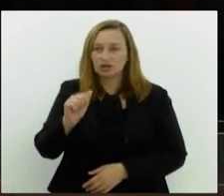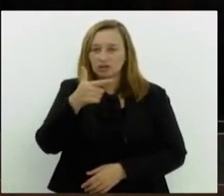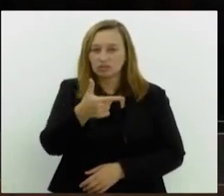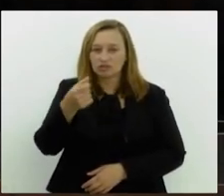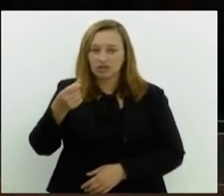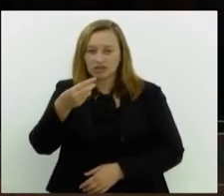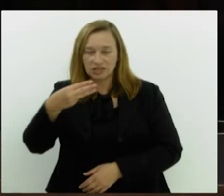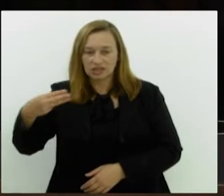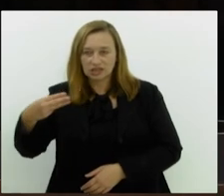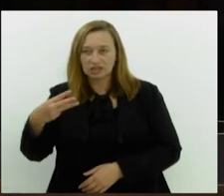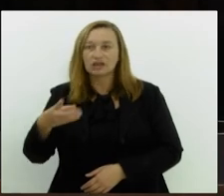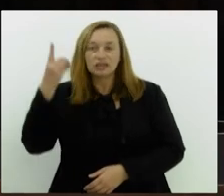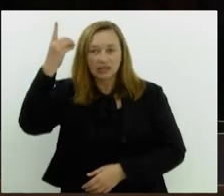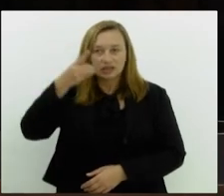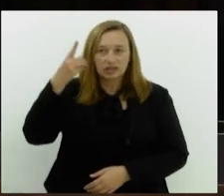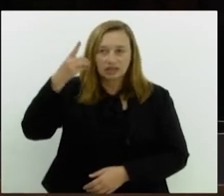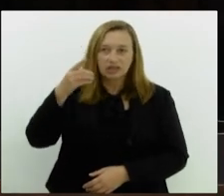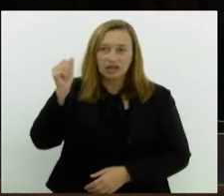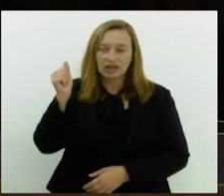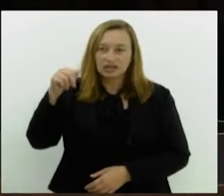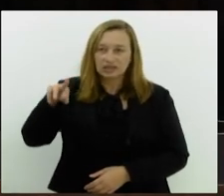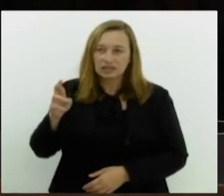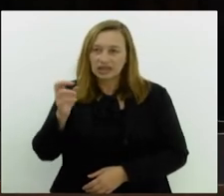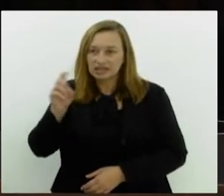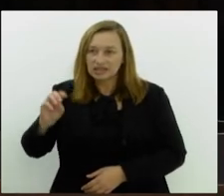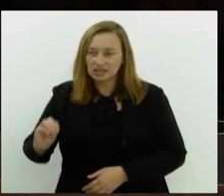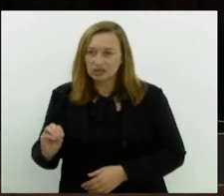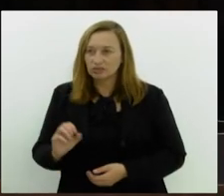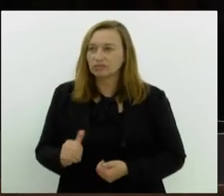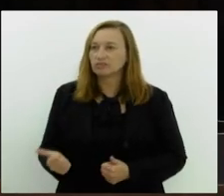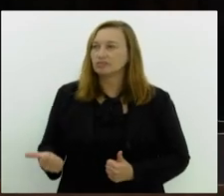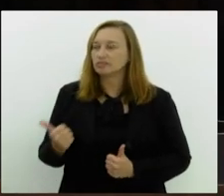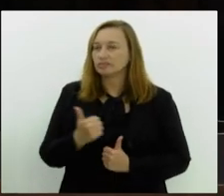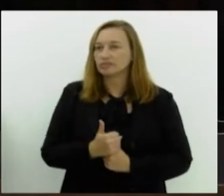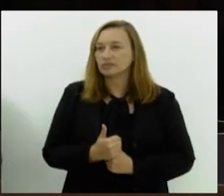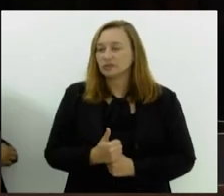2762/2023, de autoria do deputado Andrezinho Siciliano, que altera a lei